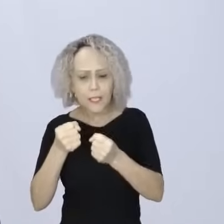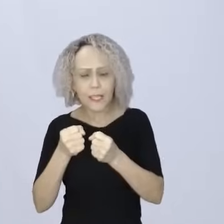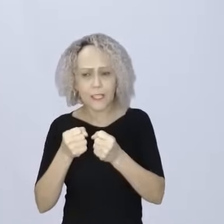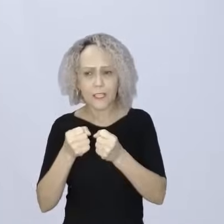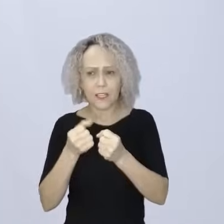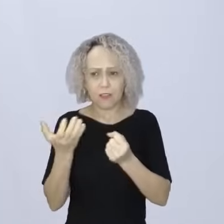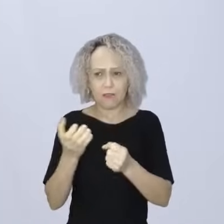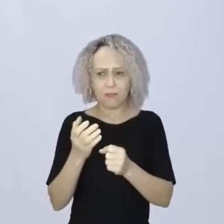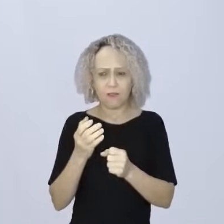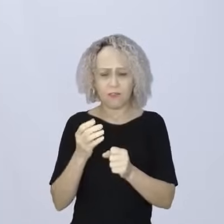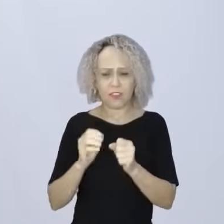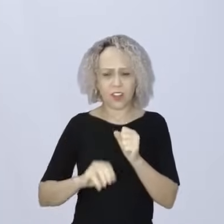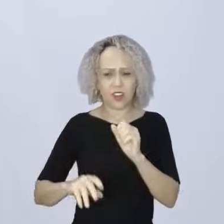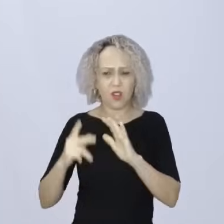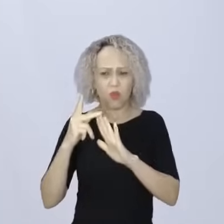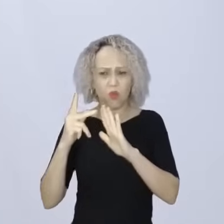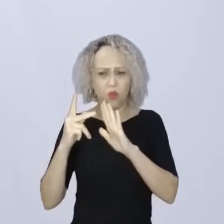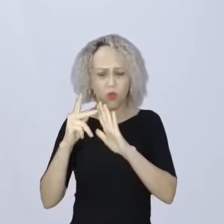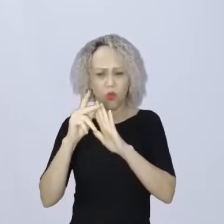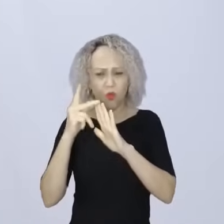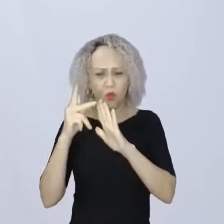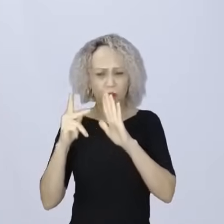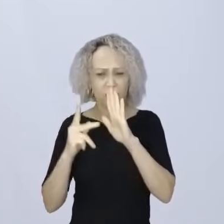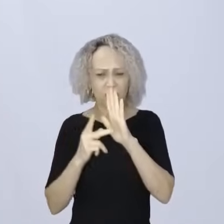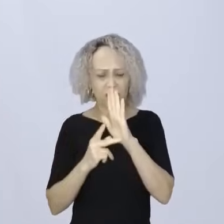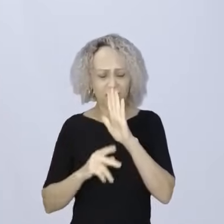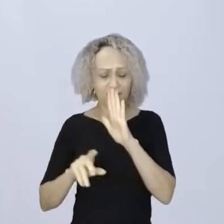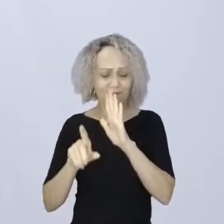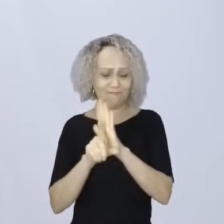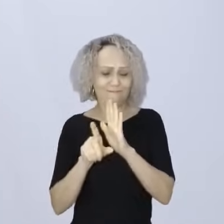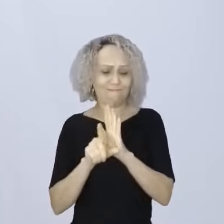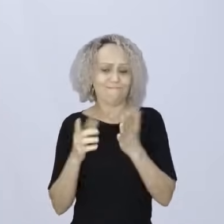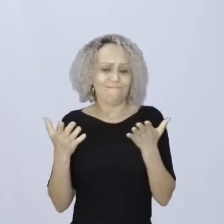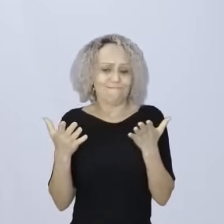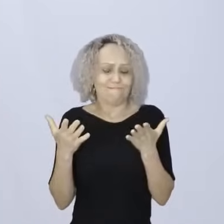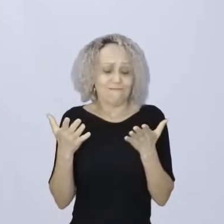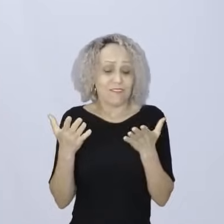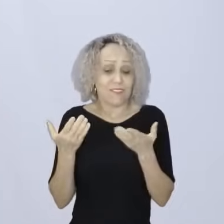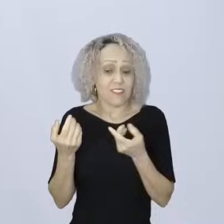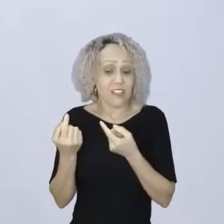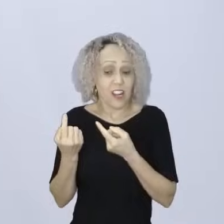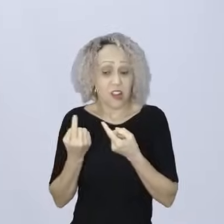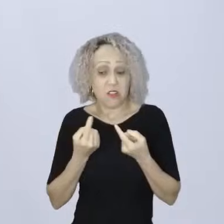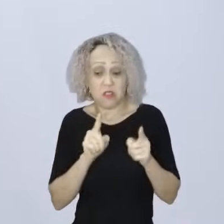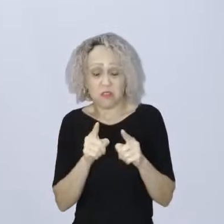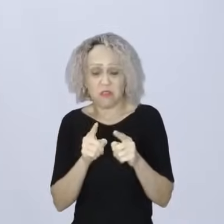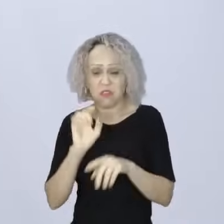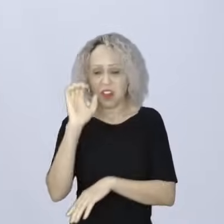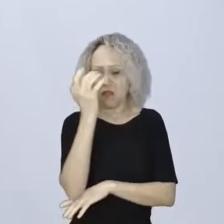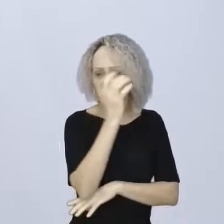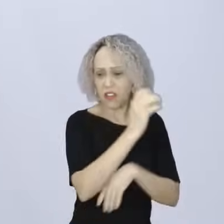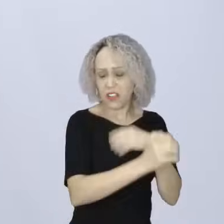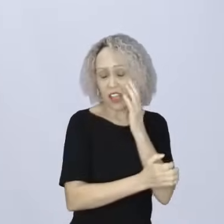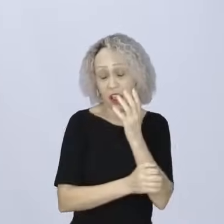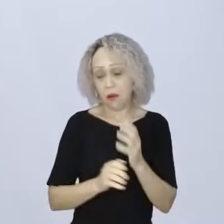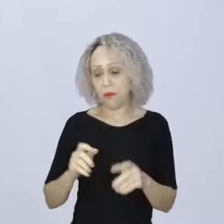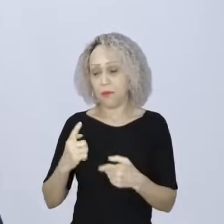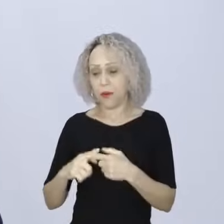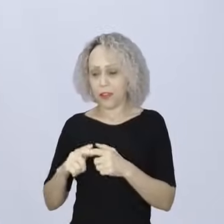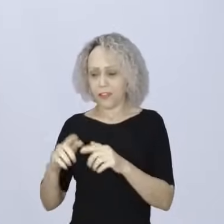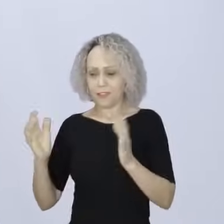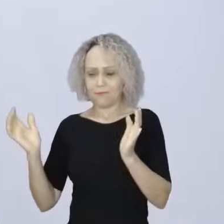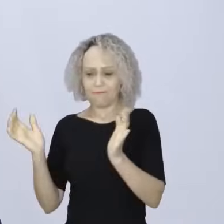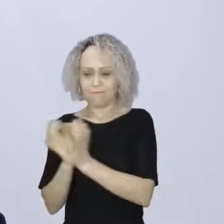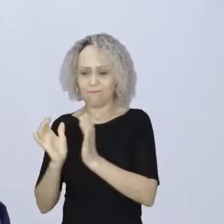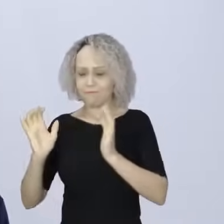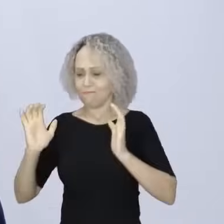muito forte dos setores mais conservadores e mais ligado ao latifúndio de